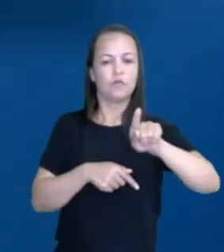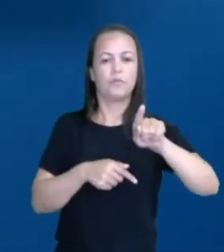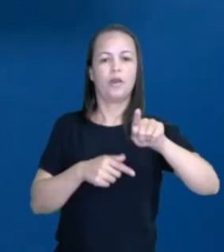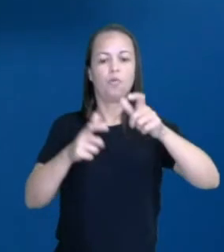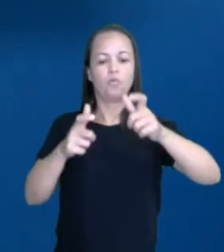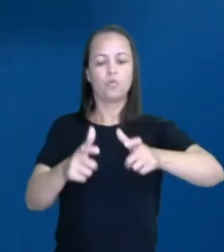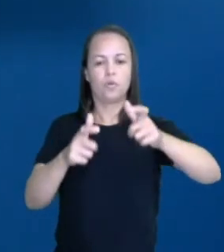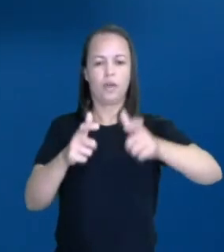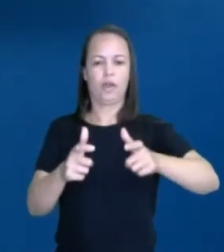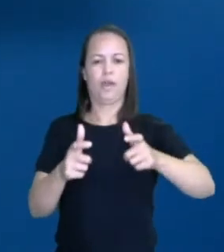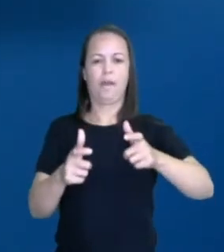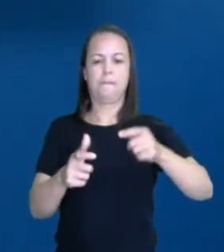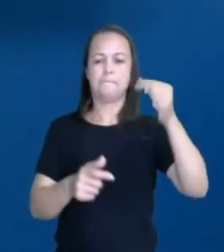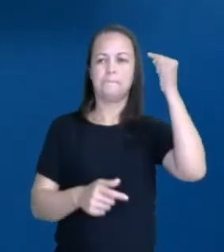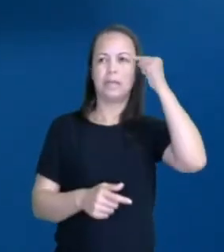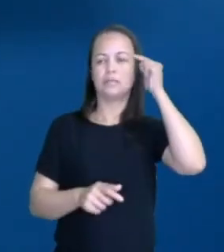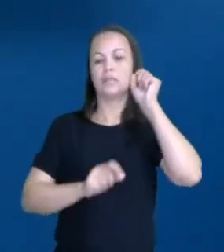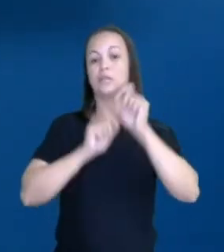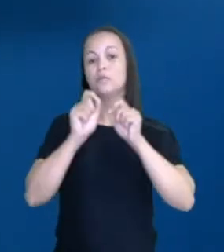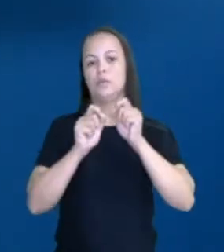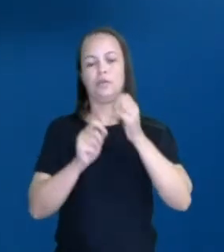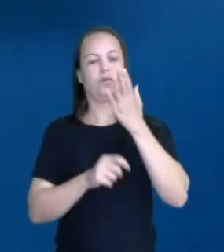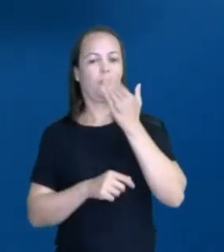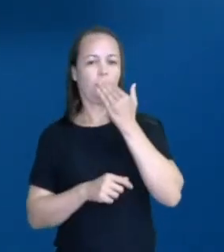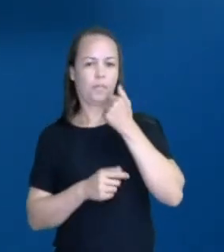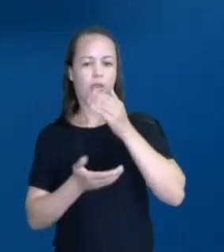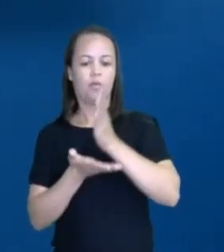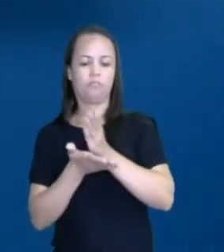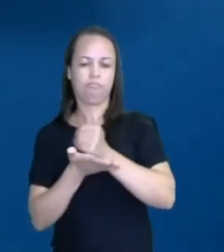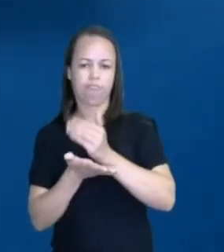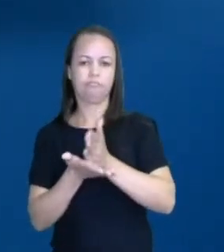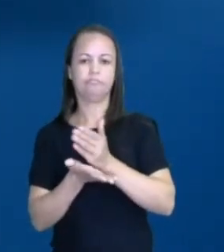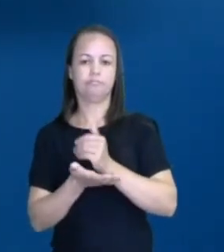lugar com uma finalidade, que era comer o bolo.